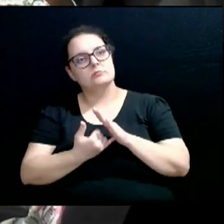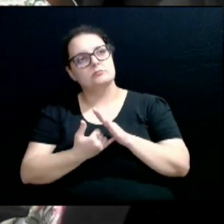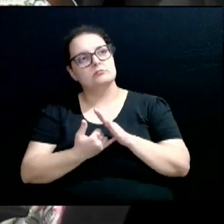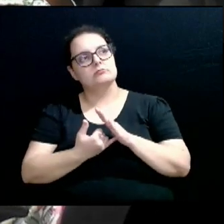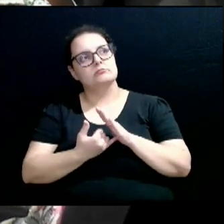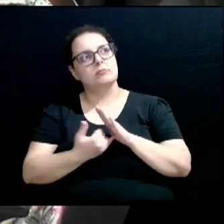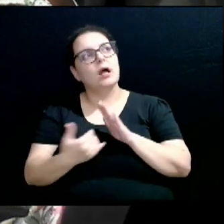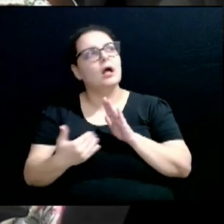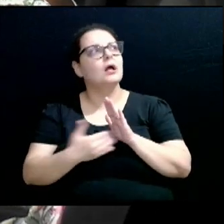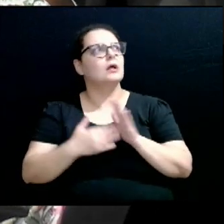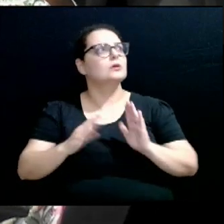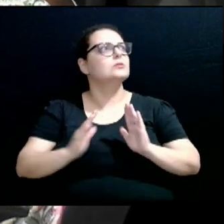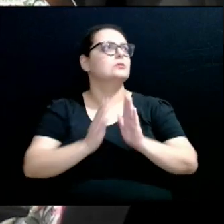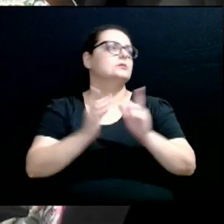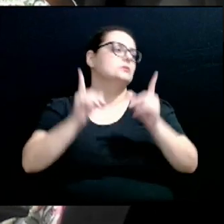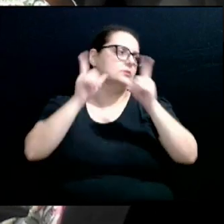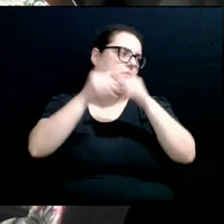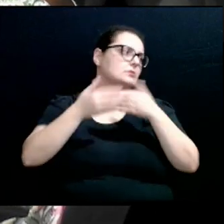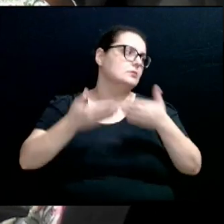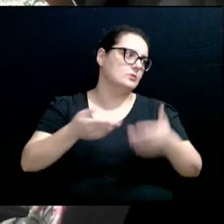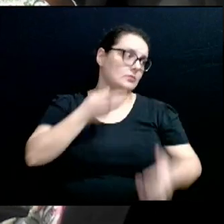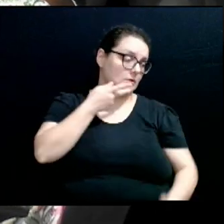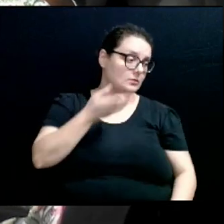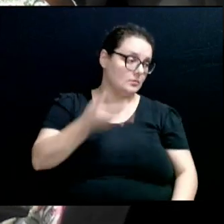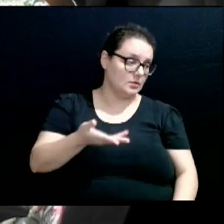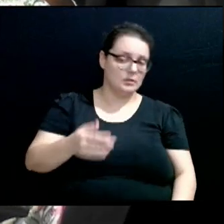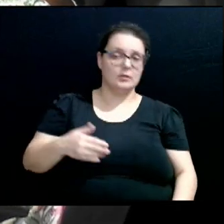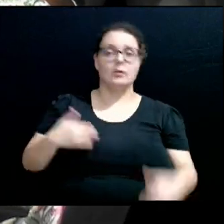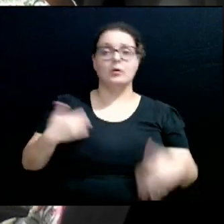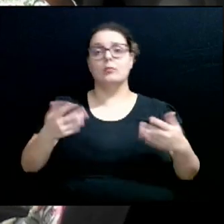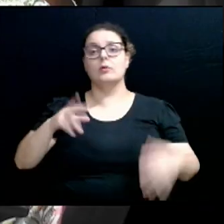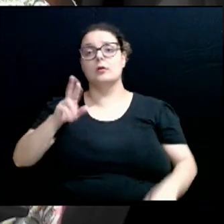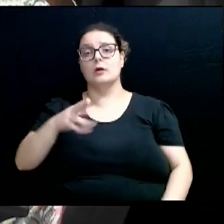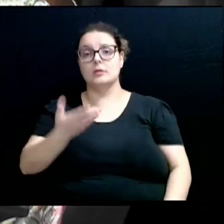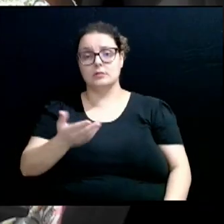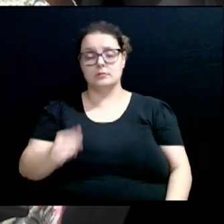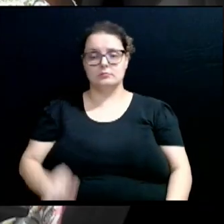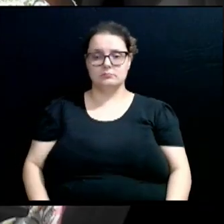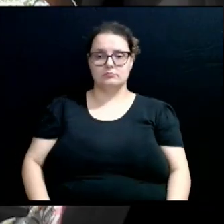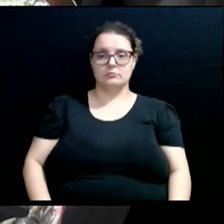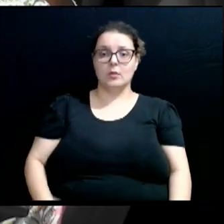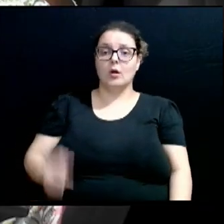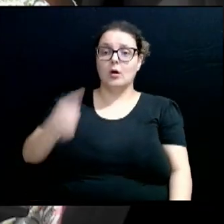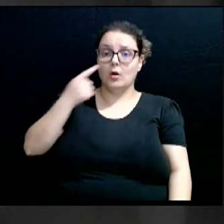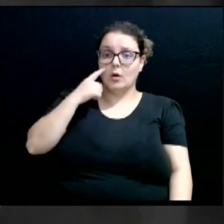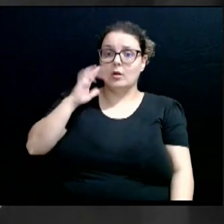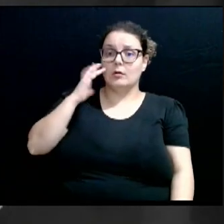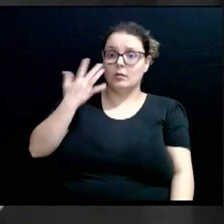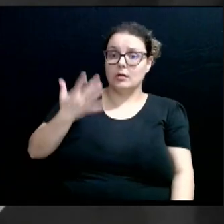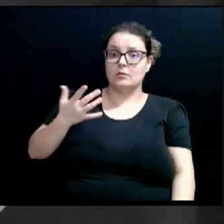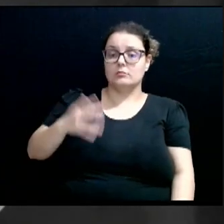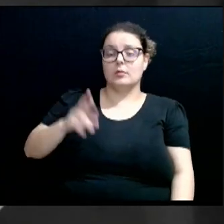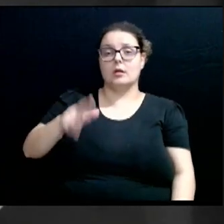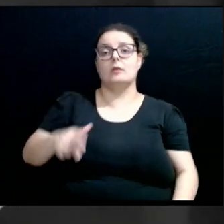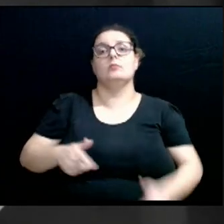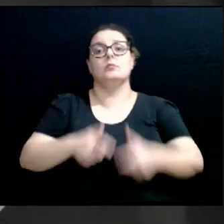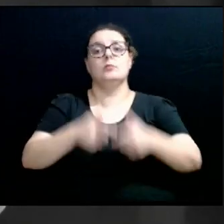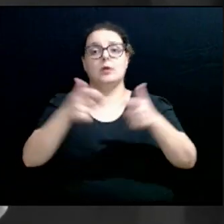está comentando aqui? Qual é a sua motivação? Olha, eu acho que a motivação maior é olhar para